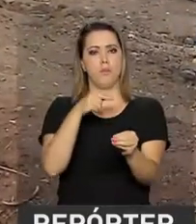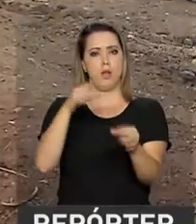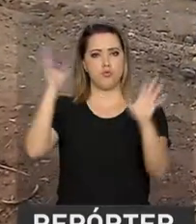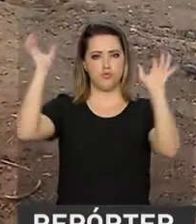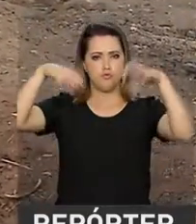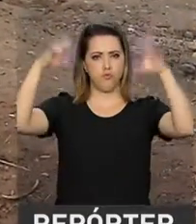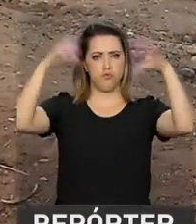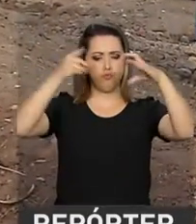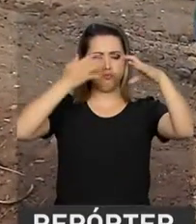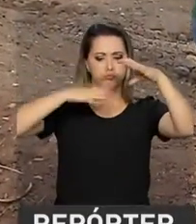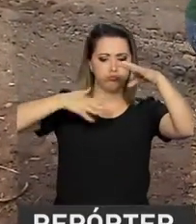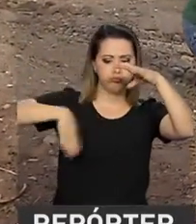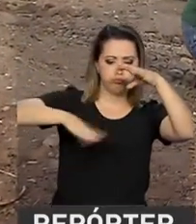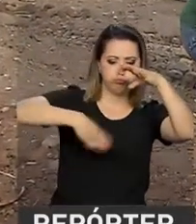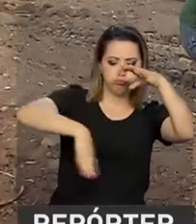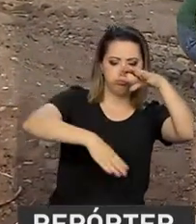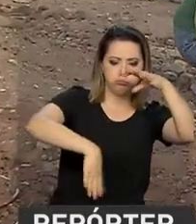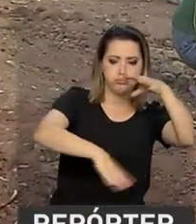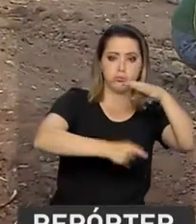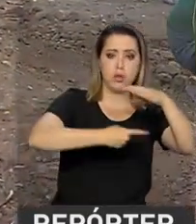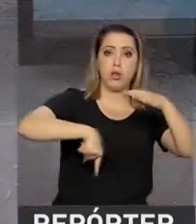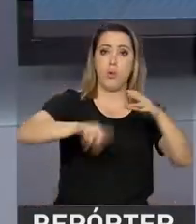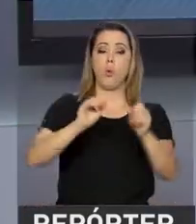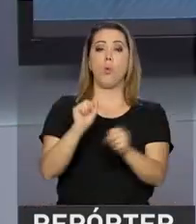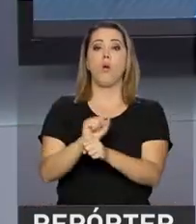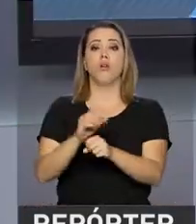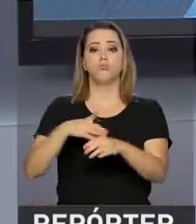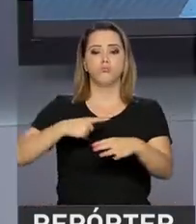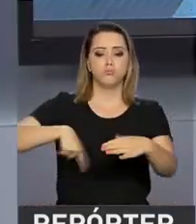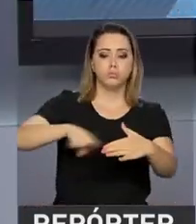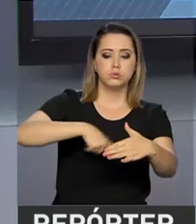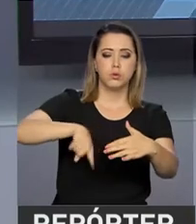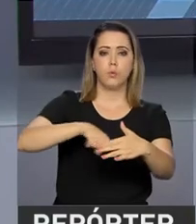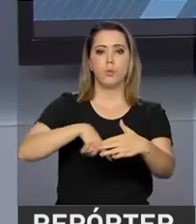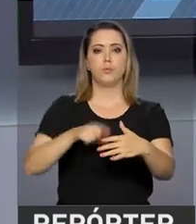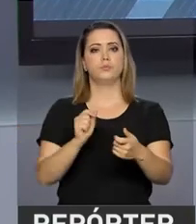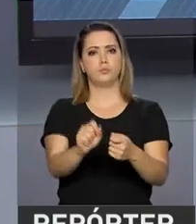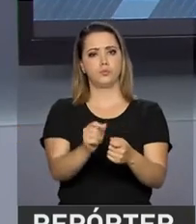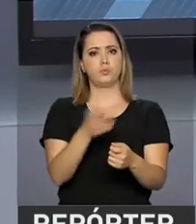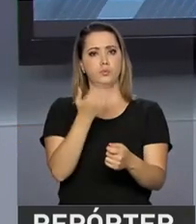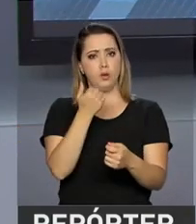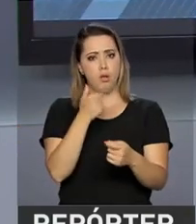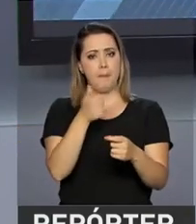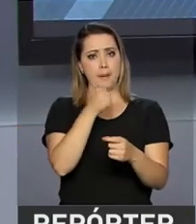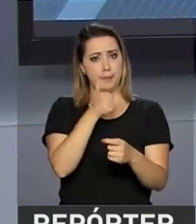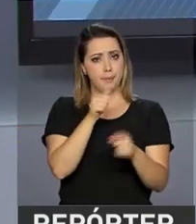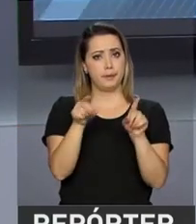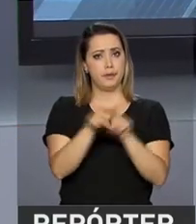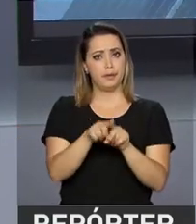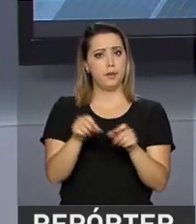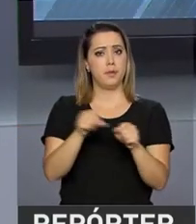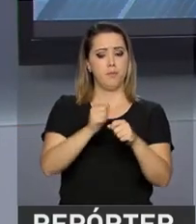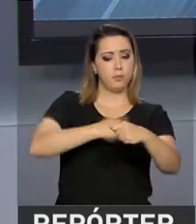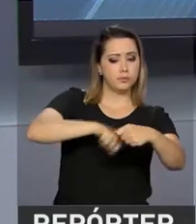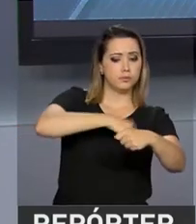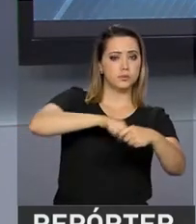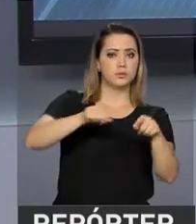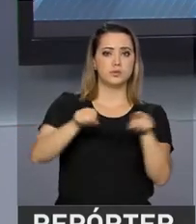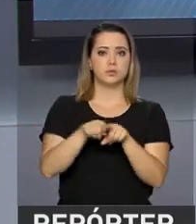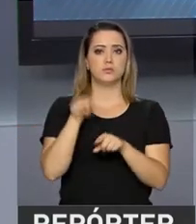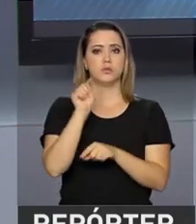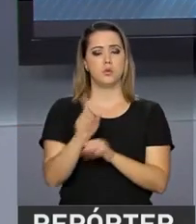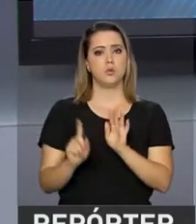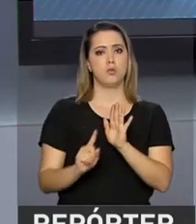para consumo humano e para a produção de alimentos esta é a décima edição do prêmio organizado pelo outro filtro